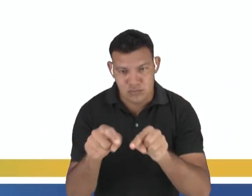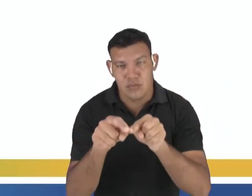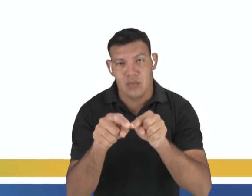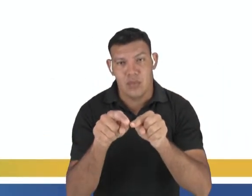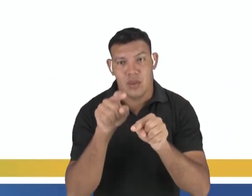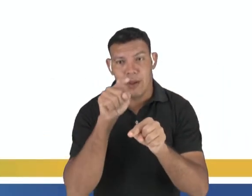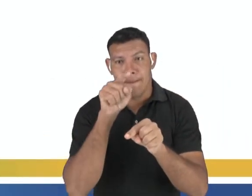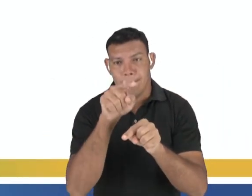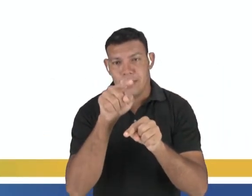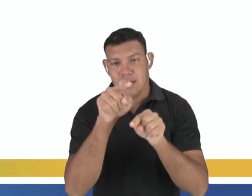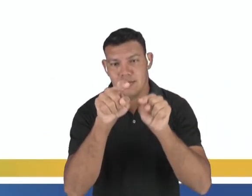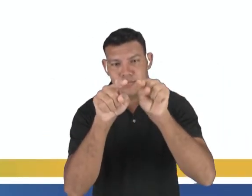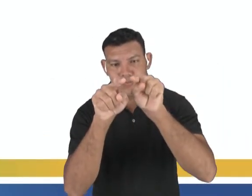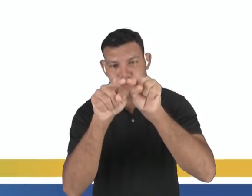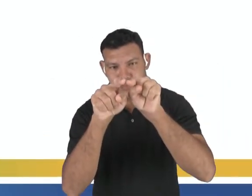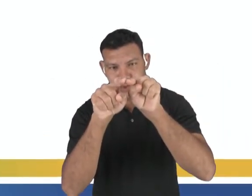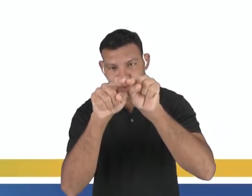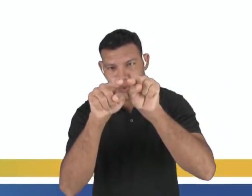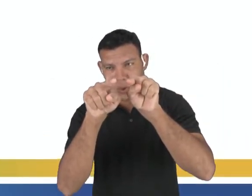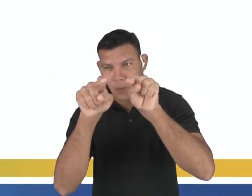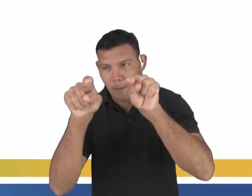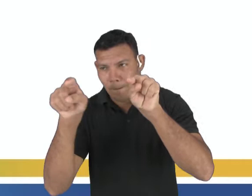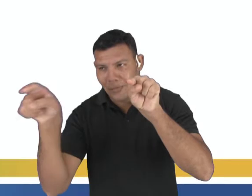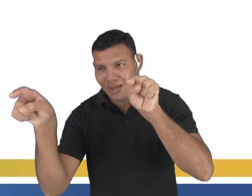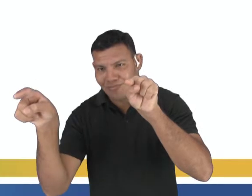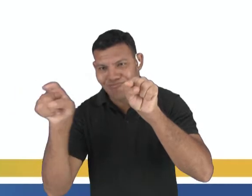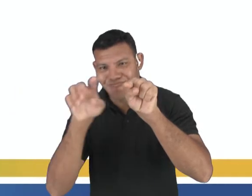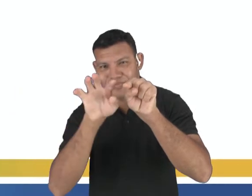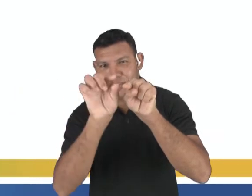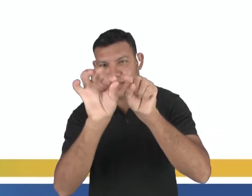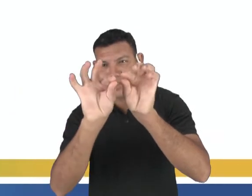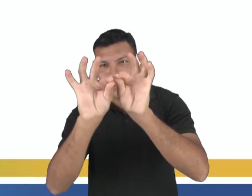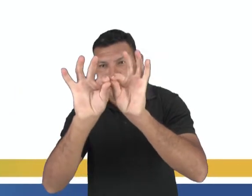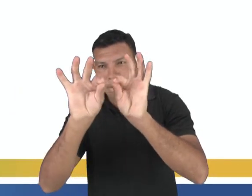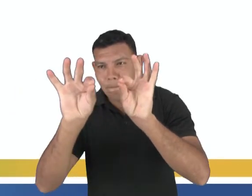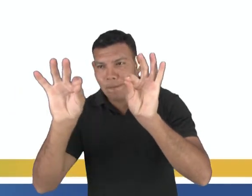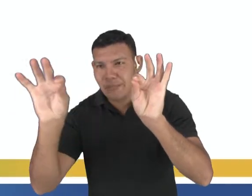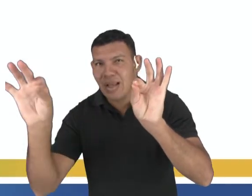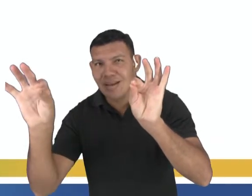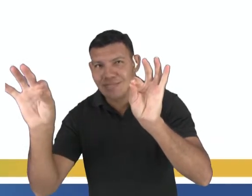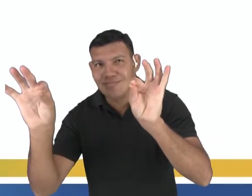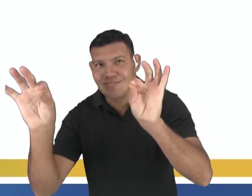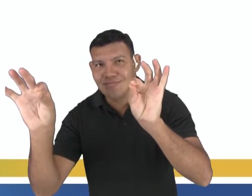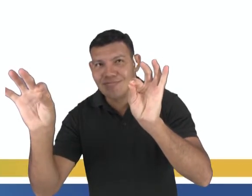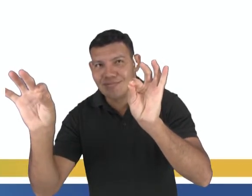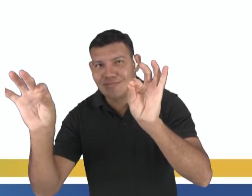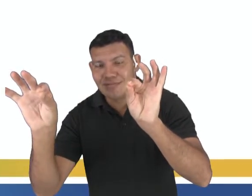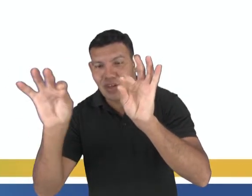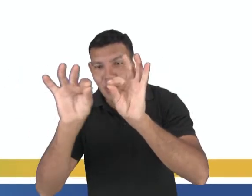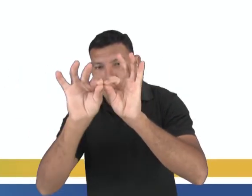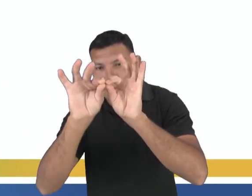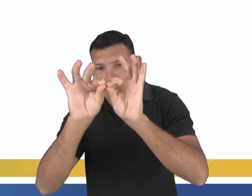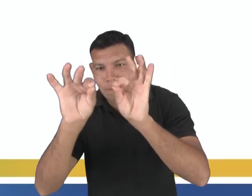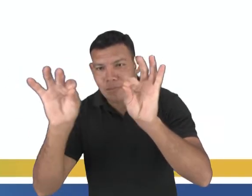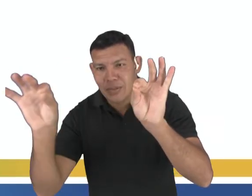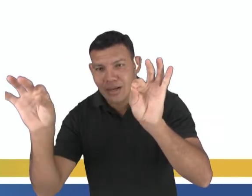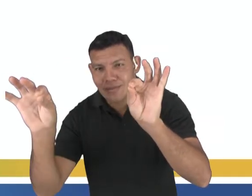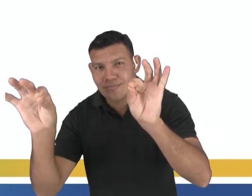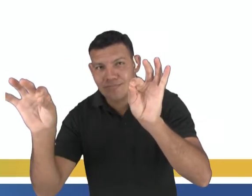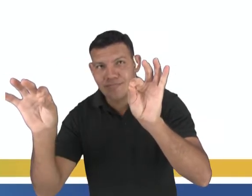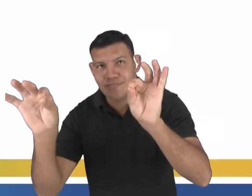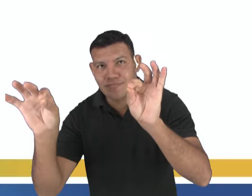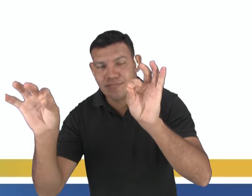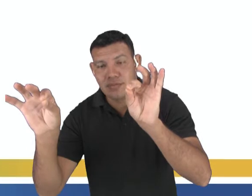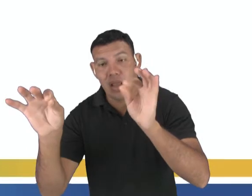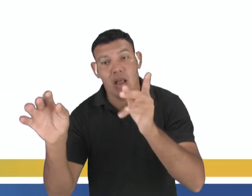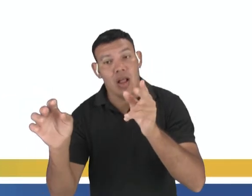ok? Então, vamos lá. O diâmetro, como a gente viu, qualquer segmento de reta, né, que parte de